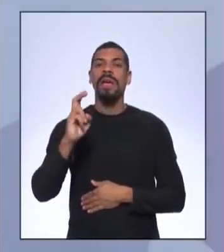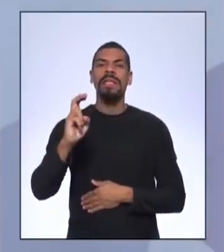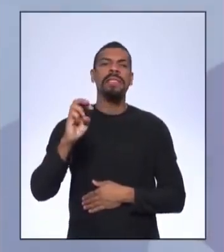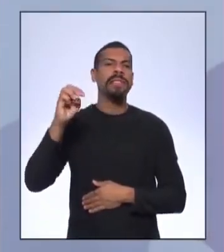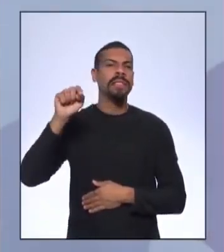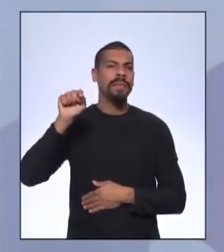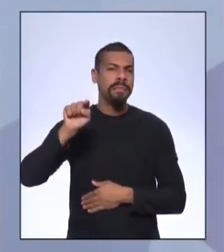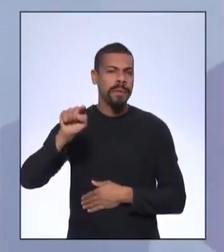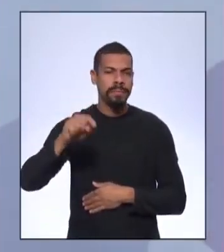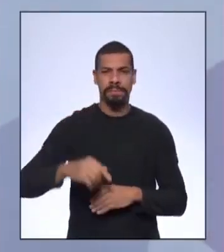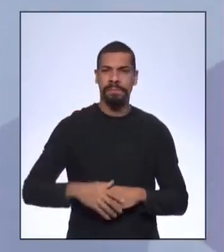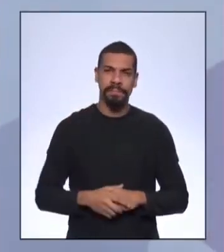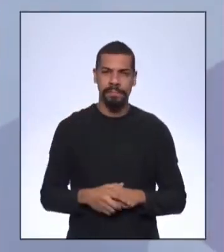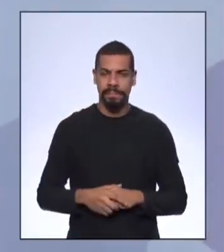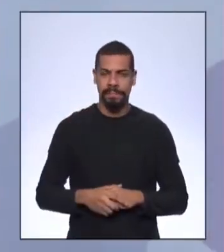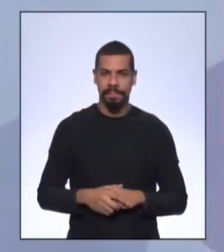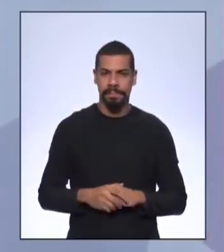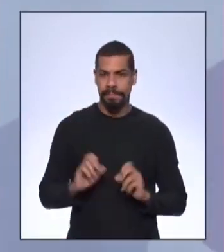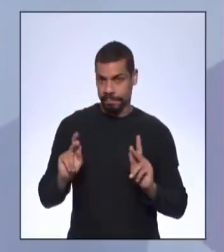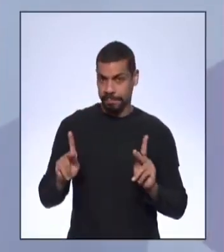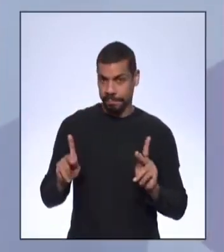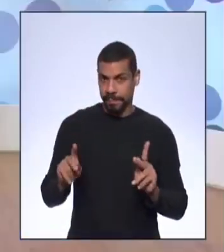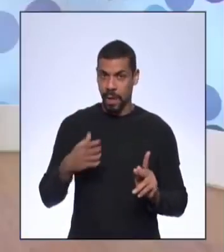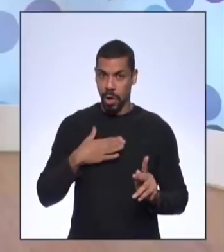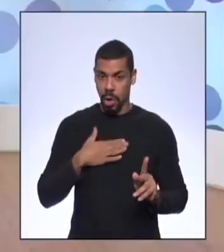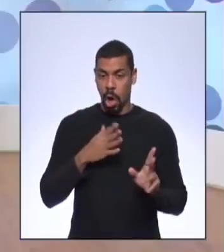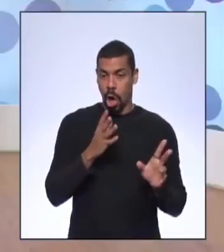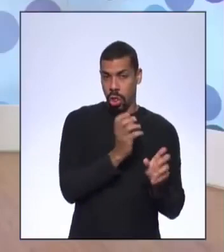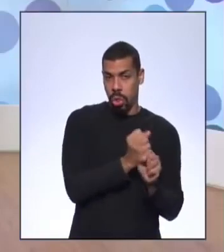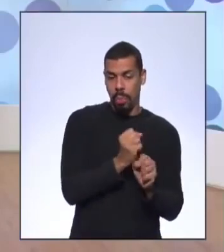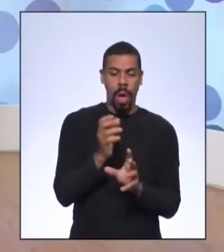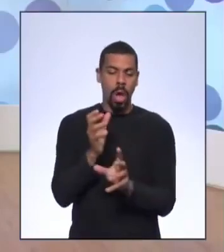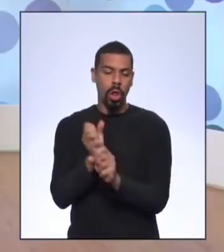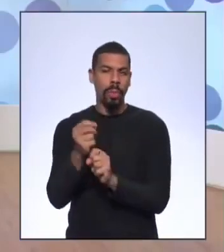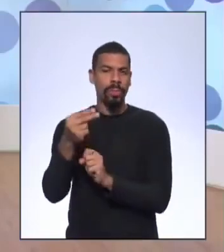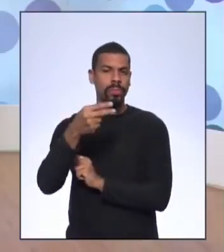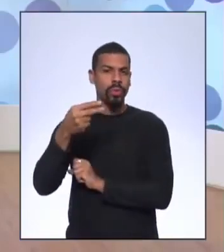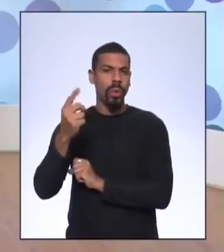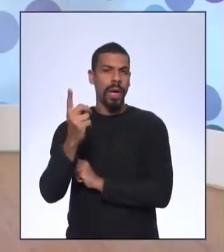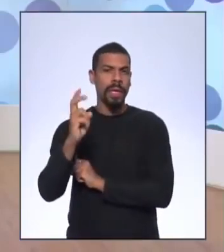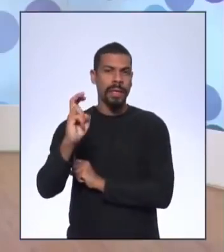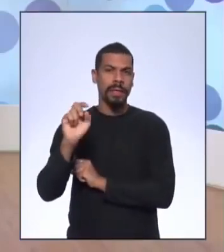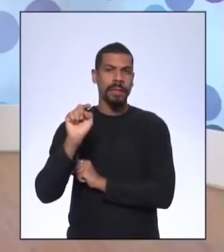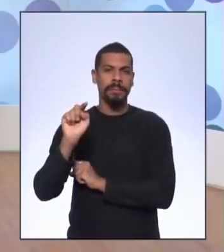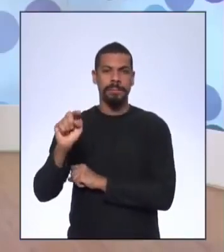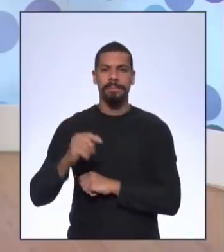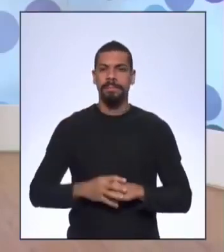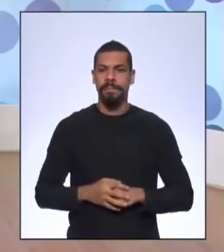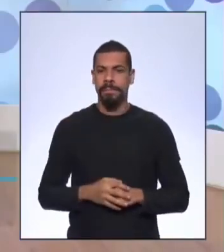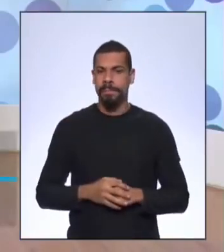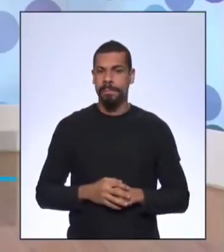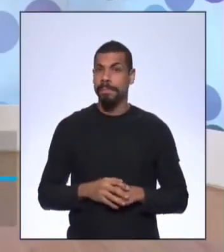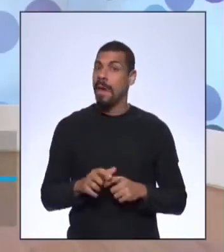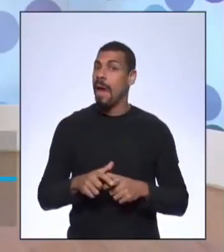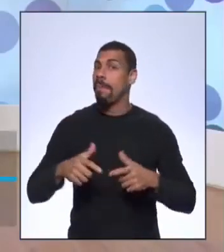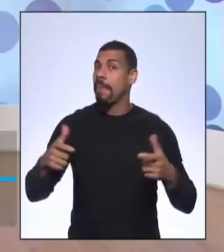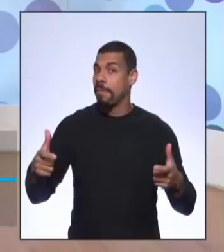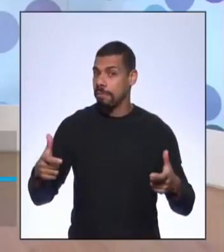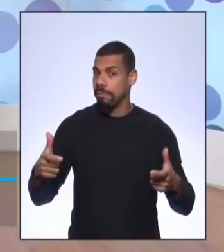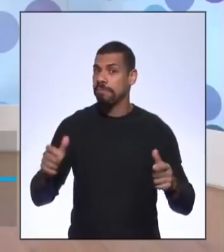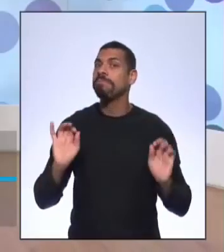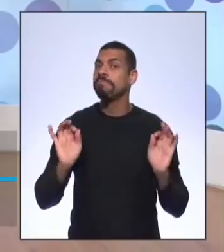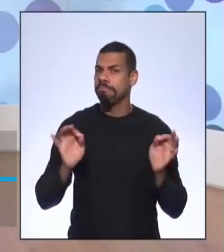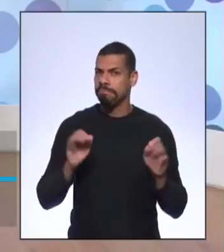é o lucro dos dois. Beleza, Ale? Tranquilo isso aí, né? Isso é tranquilo. E observando aqui o chat, você sabe que a maioria respondeu essa